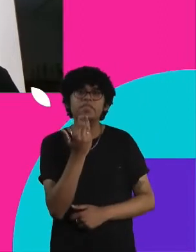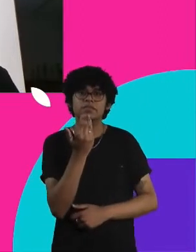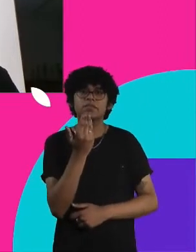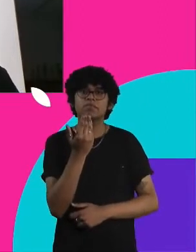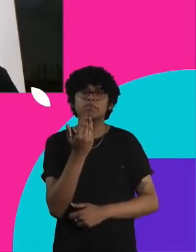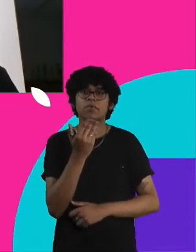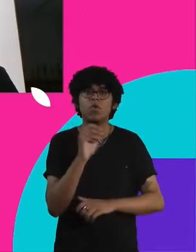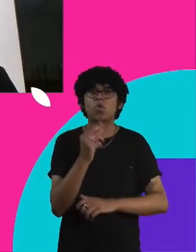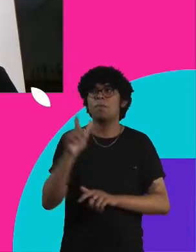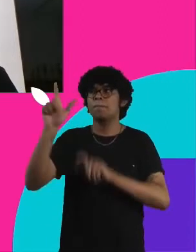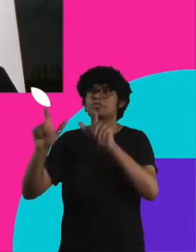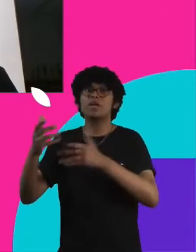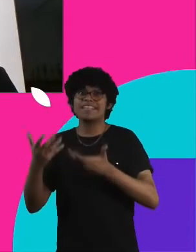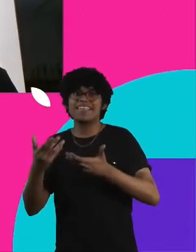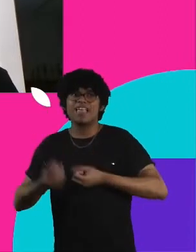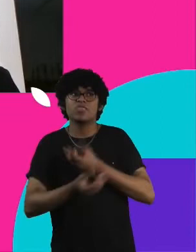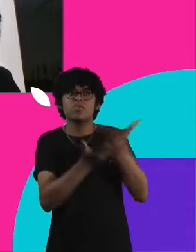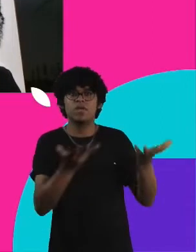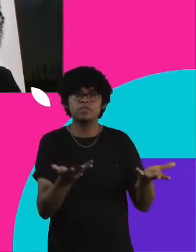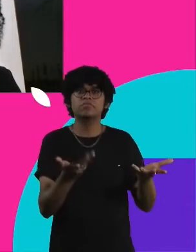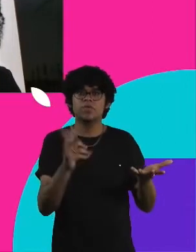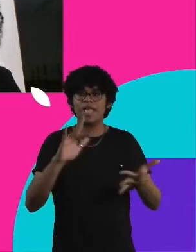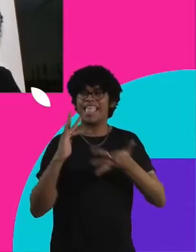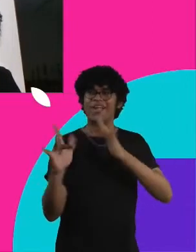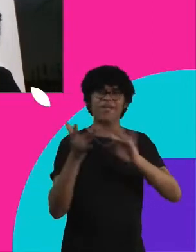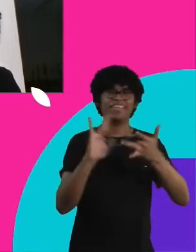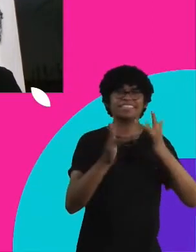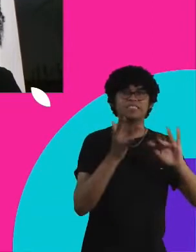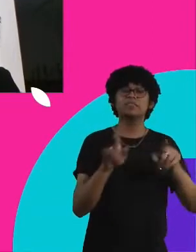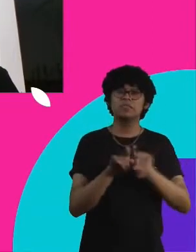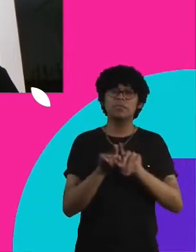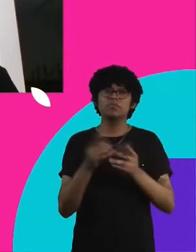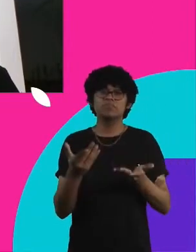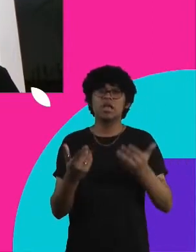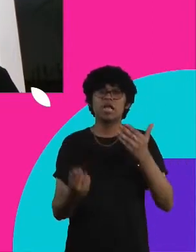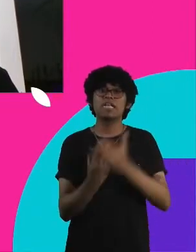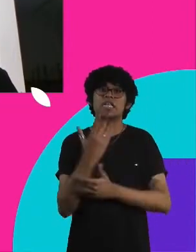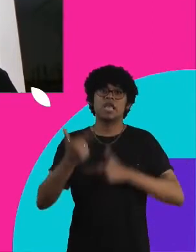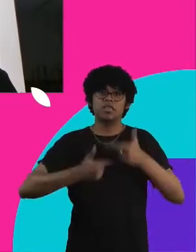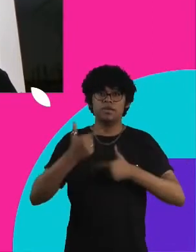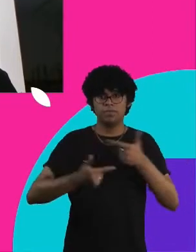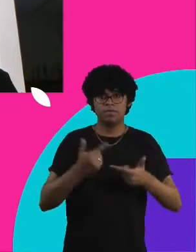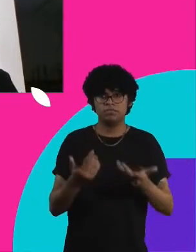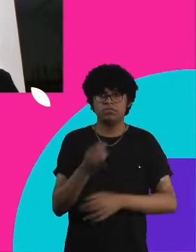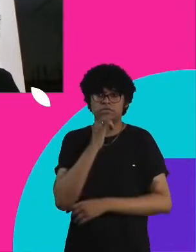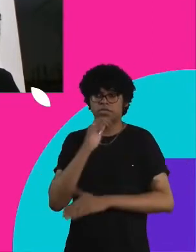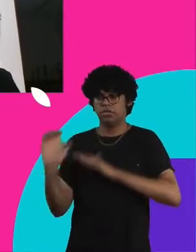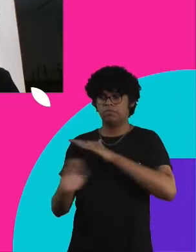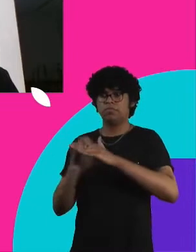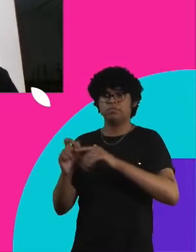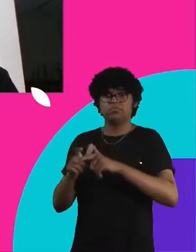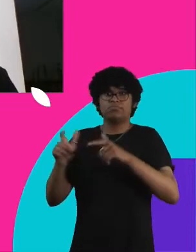essa capilaridade, e geração de renda também. Então tinha desde, para pegar um exemplo concreto, tinha desde uma grande empresa que falou, eu tenho